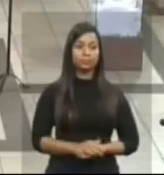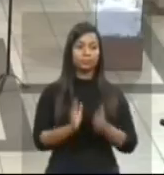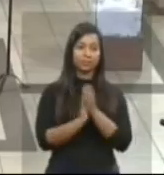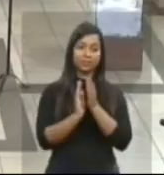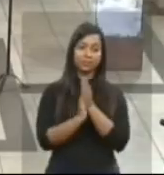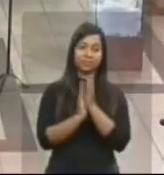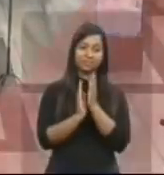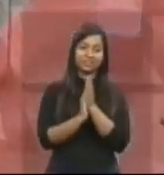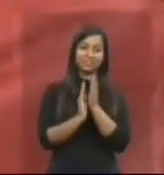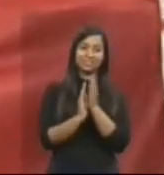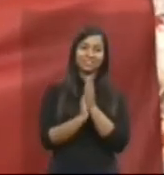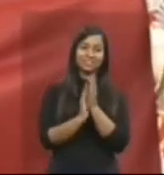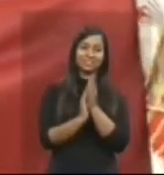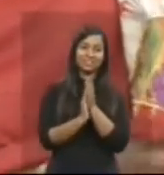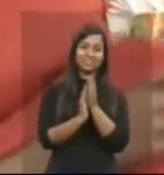Parabéns.